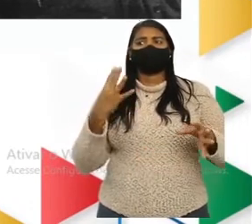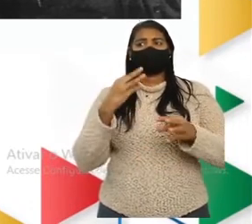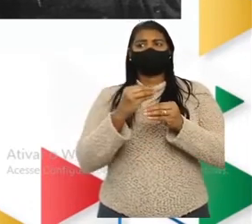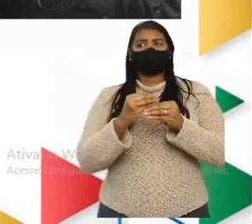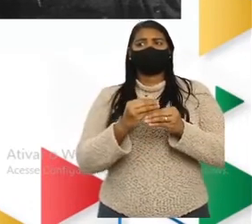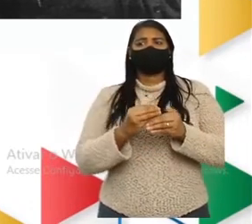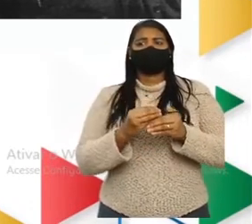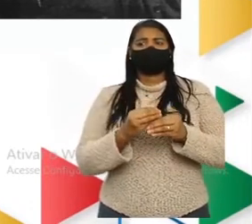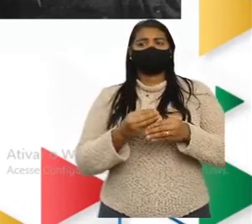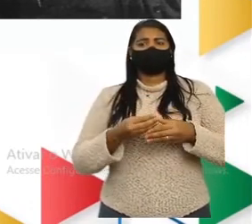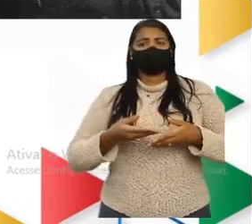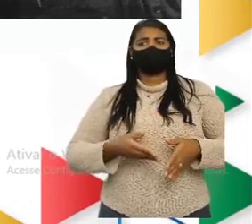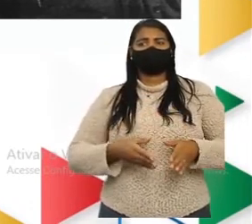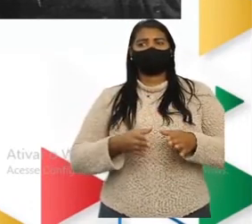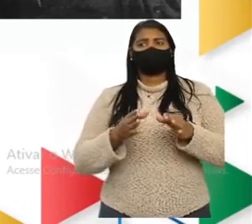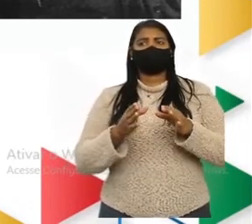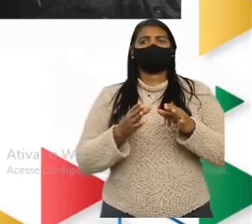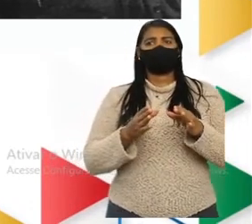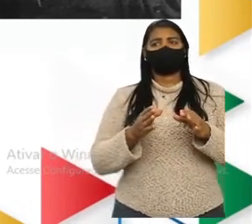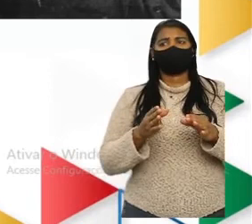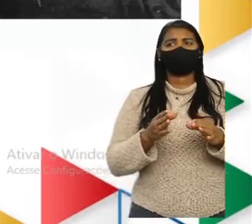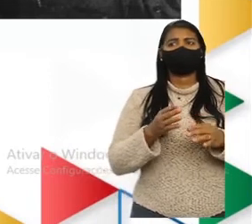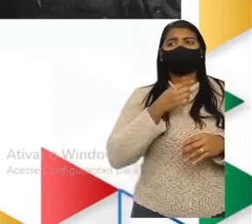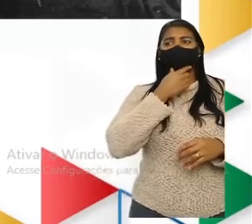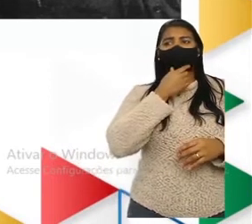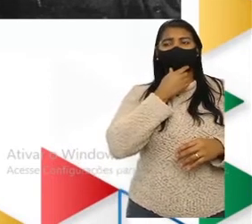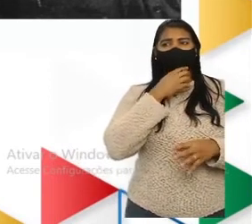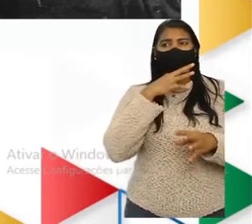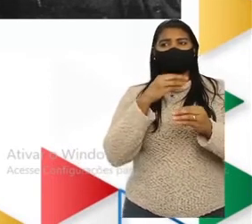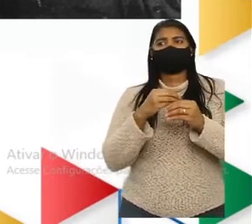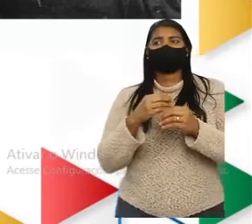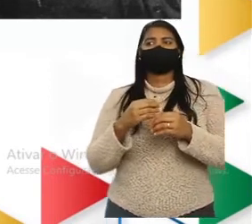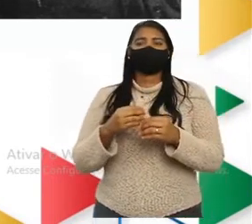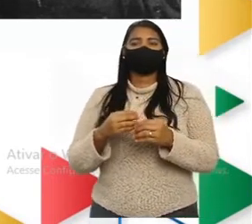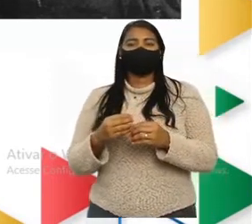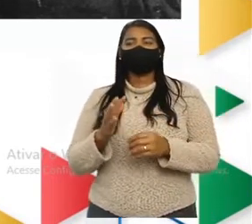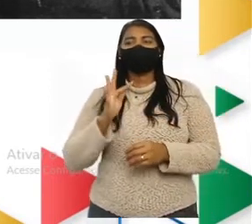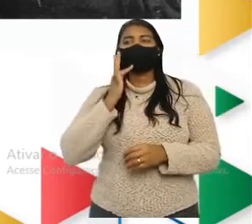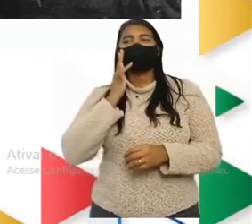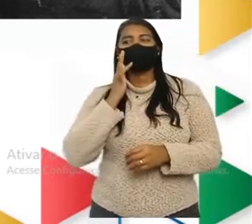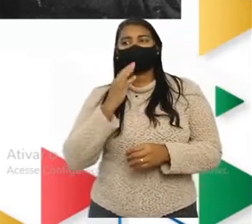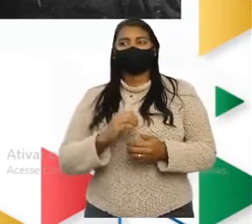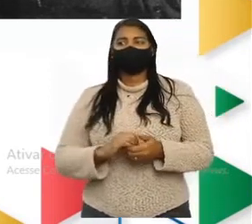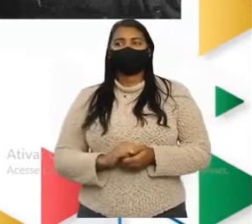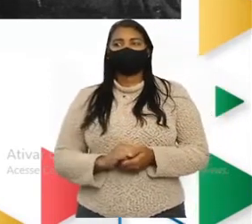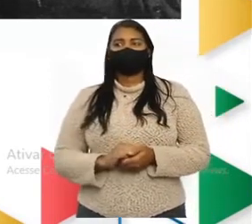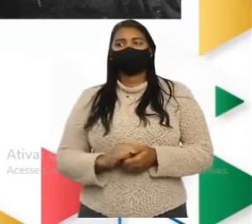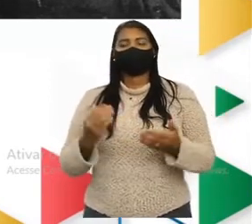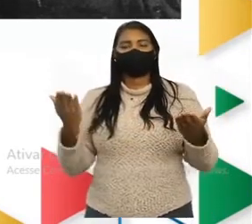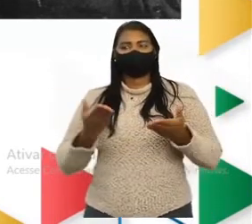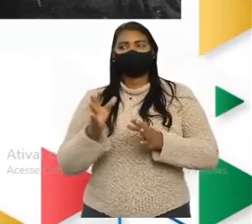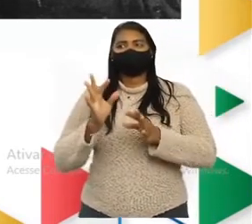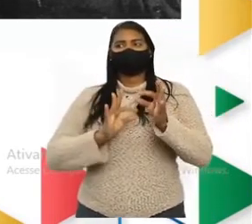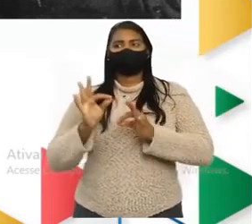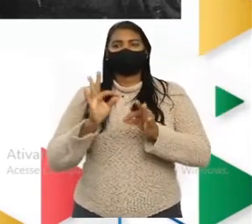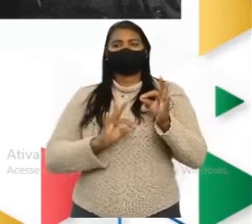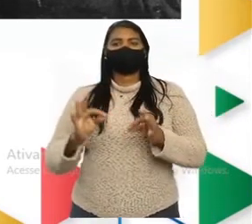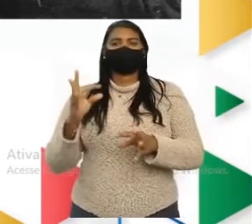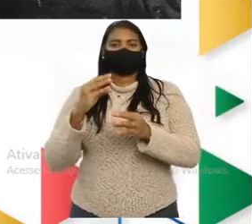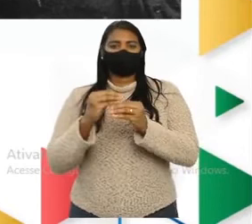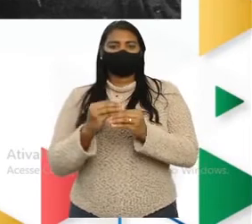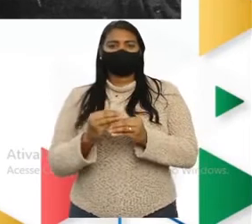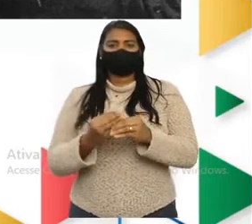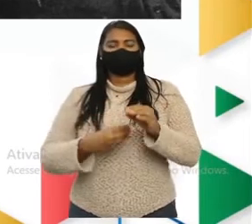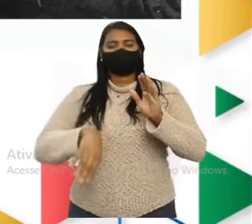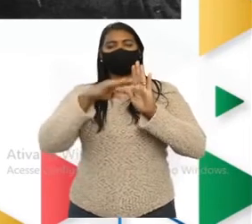trabalhismo, certo, dentro da Inglaterra, que, como eu falei a vocês, vai ser fruto de um amadurecimento